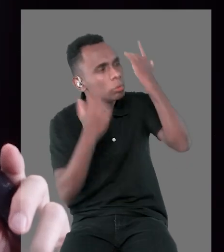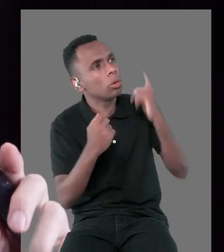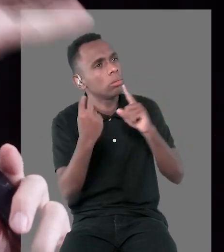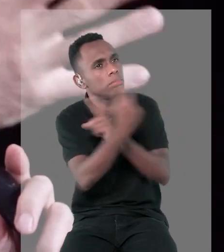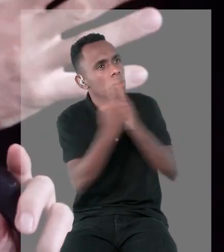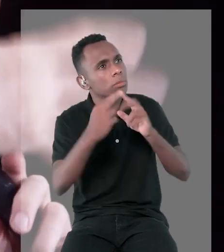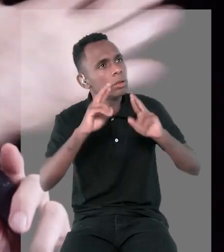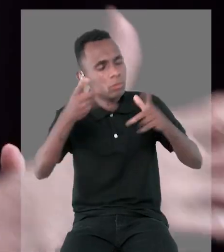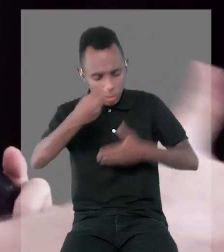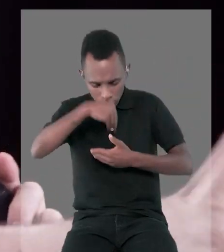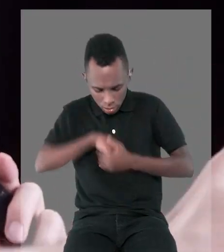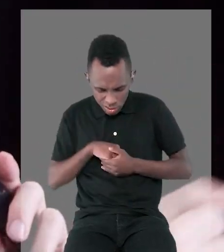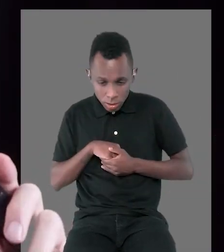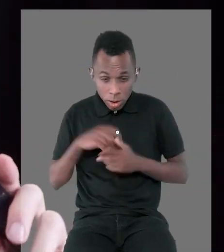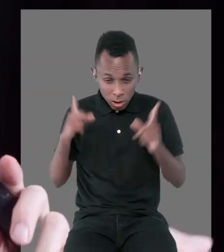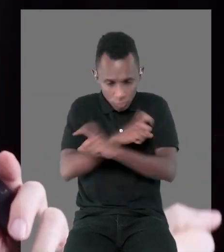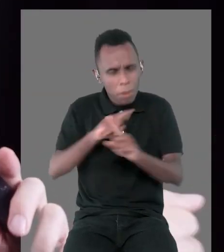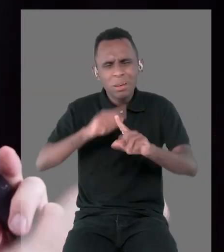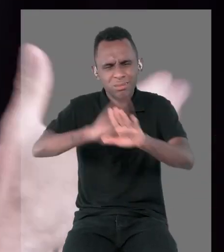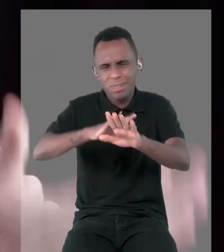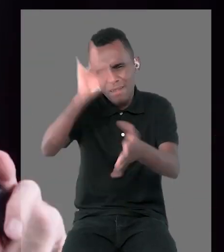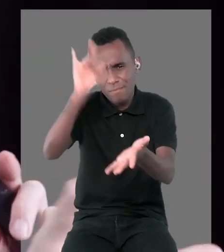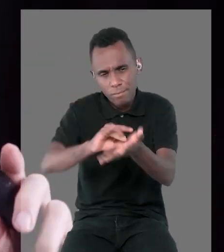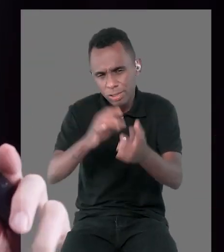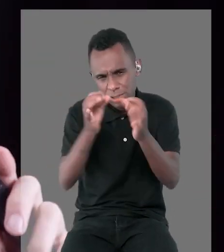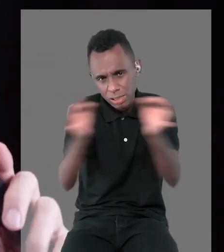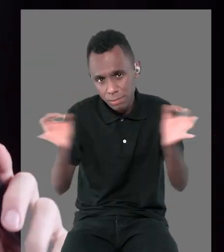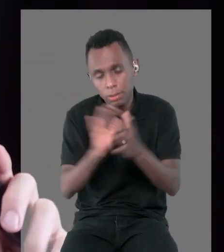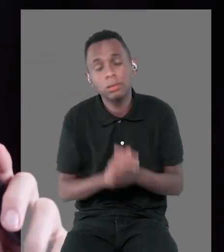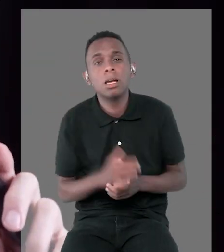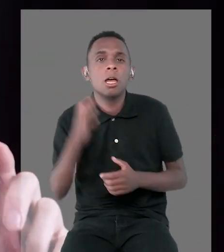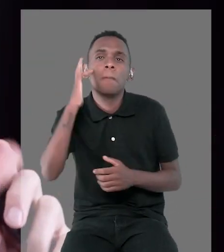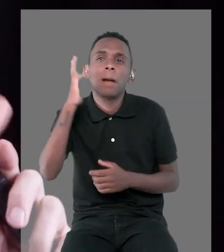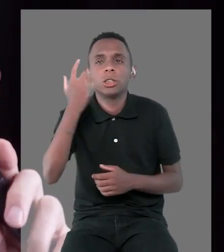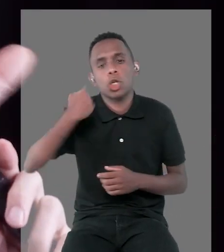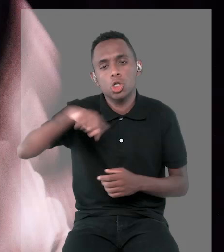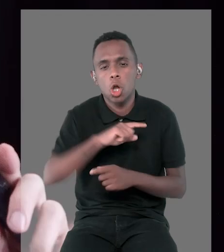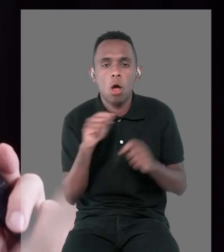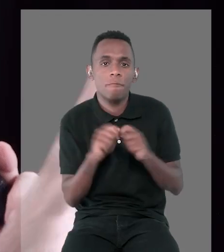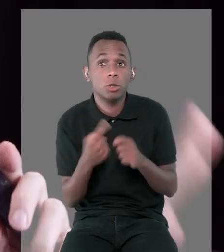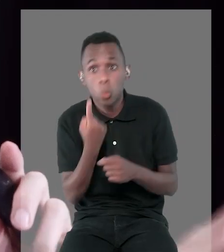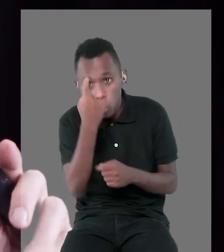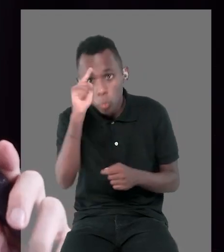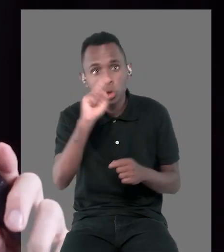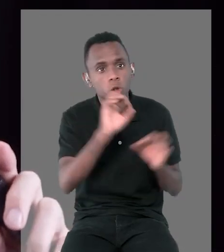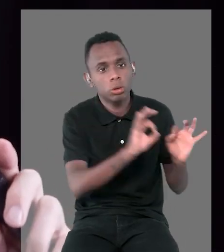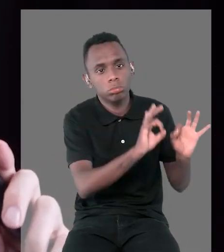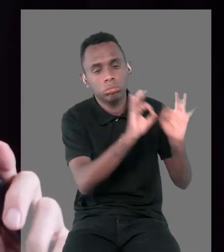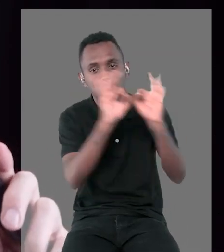de vista externo. Parece complicado, mas na verdade é bem simples. Imagine que a gente fizesse durante um dia um curso para